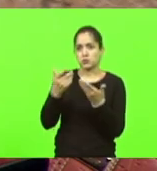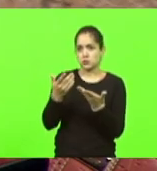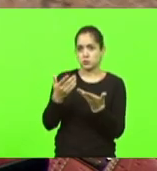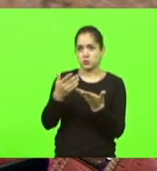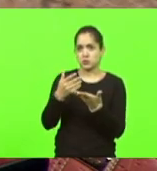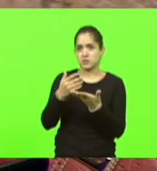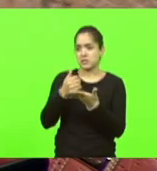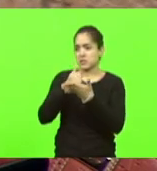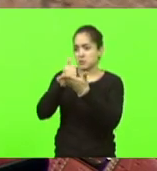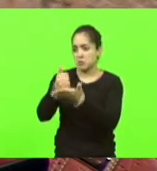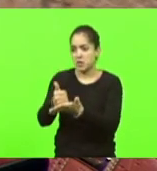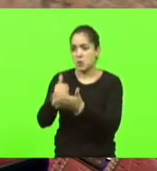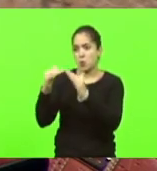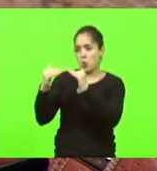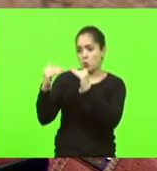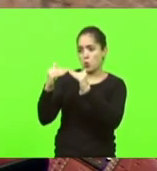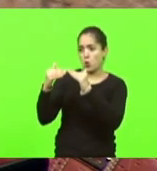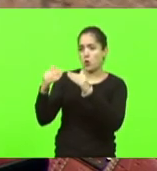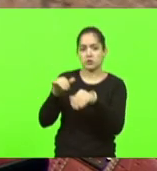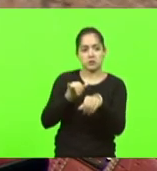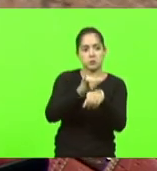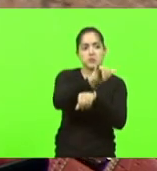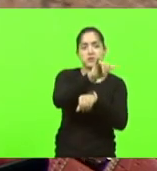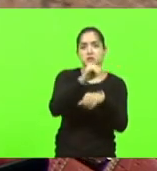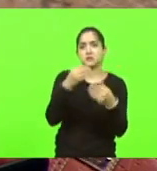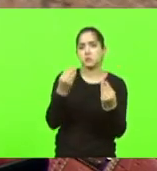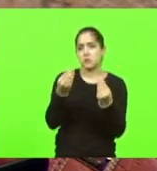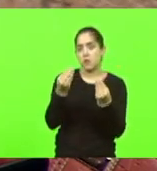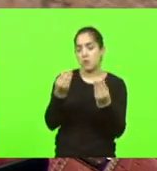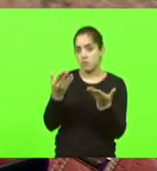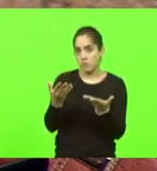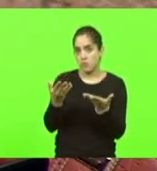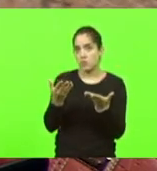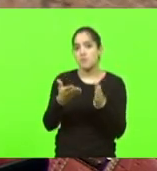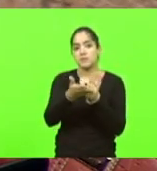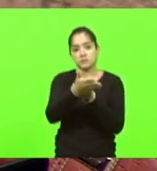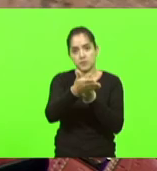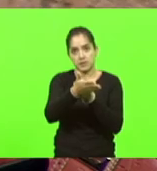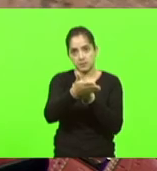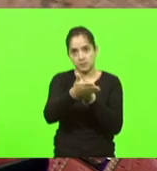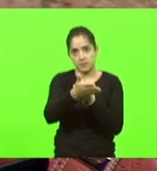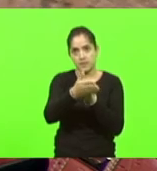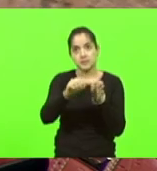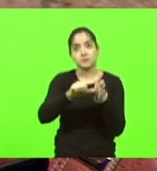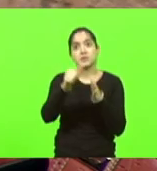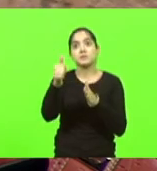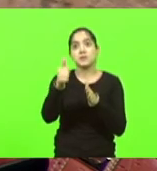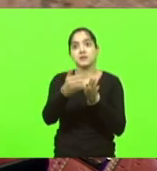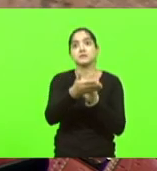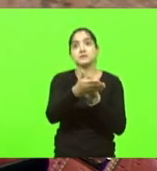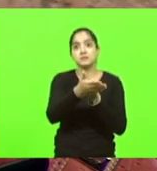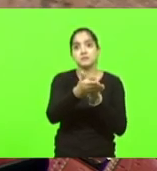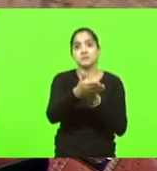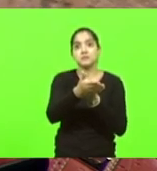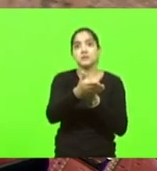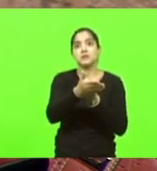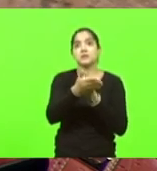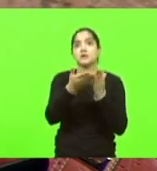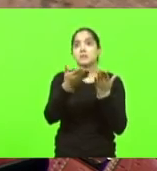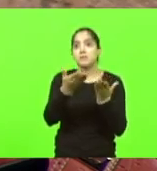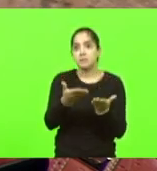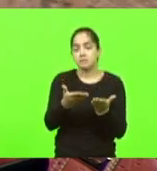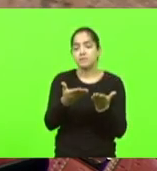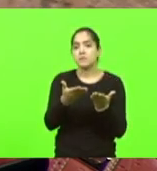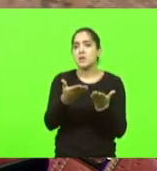a favor do seu ponto de vista estão enganando as pessoas parabéns pela deputada a primeira vez na minha vida que eu vou passar para senhora que no Parlamento